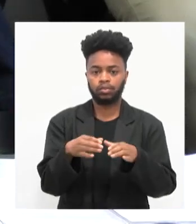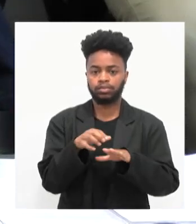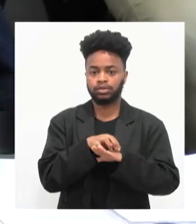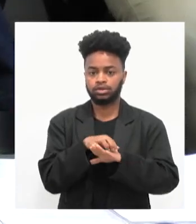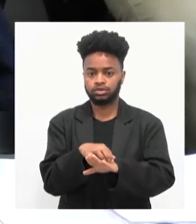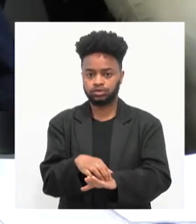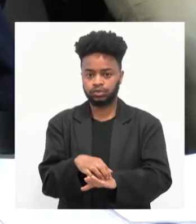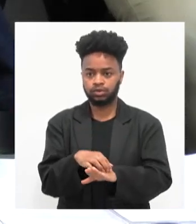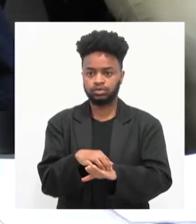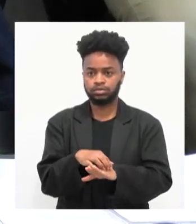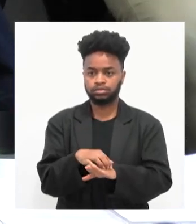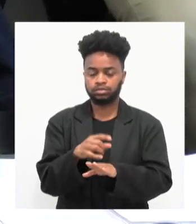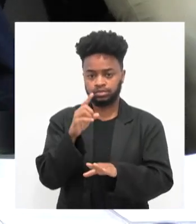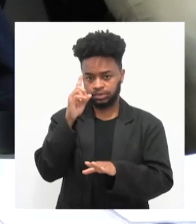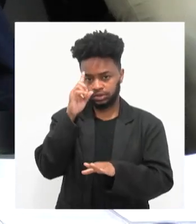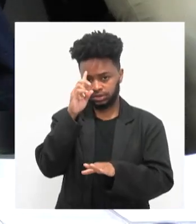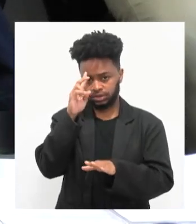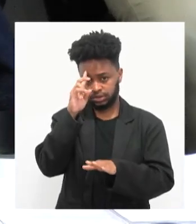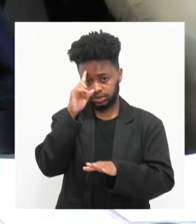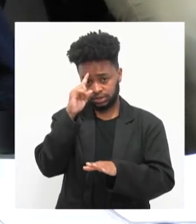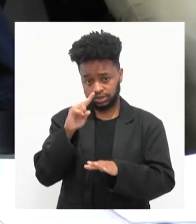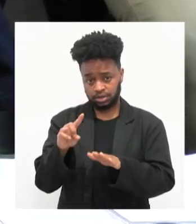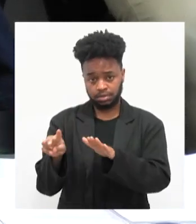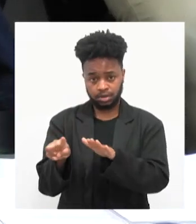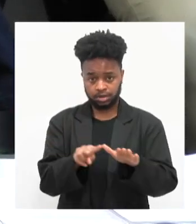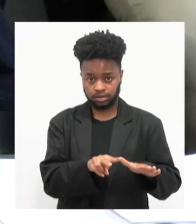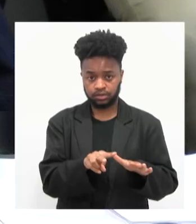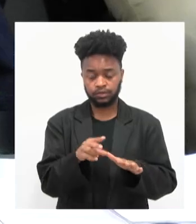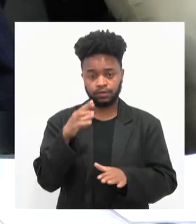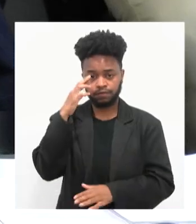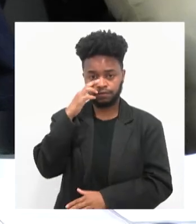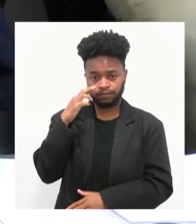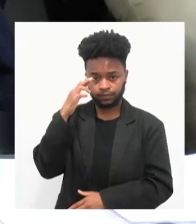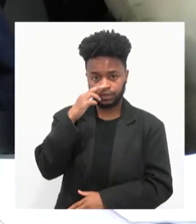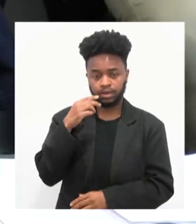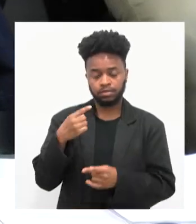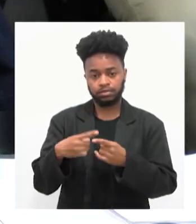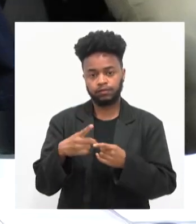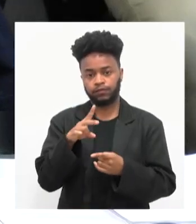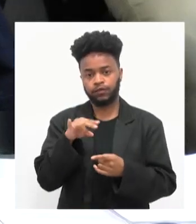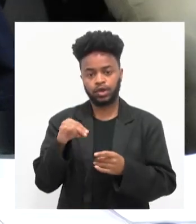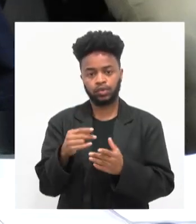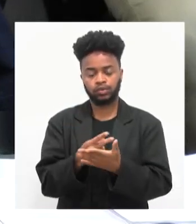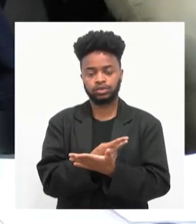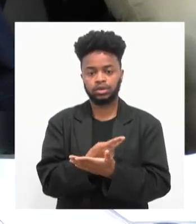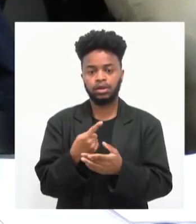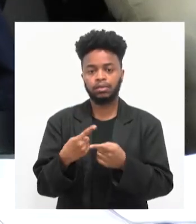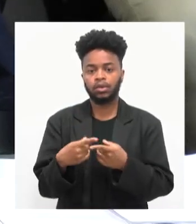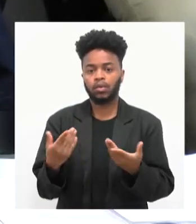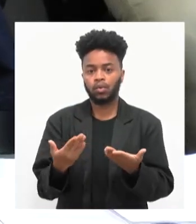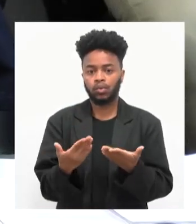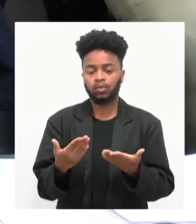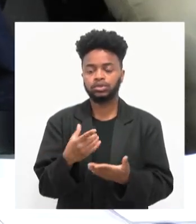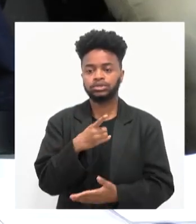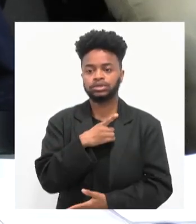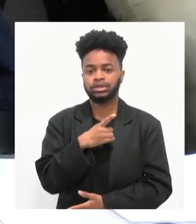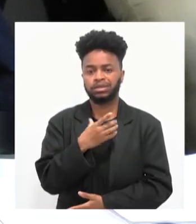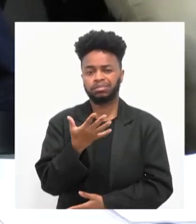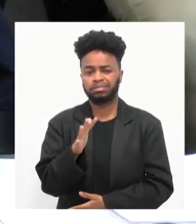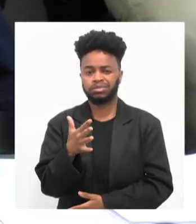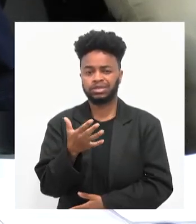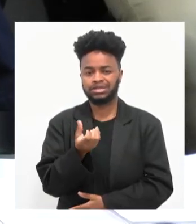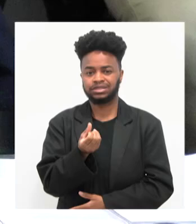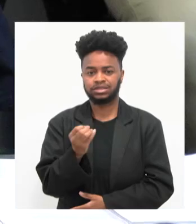Transporte, semanalmente, a fiscalização aonde vai ocorrer. Então, hoje nós temos 600, em média